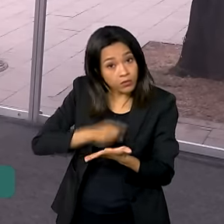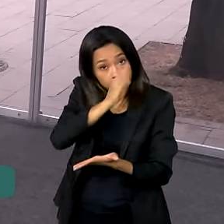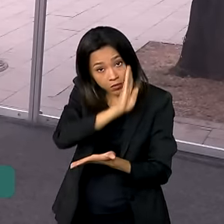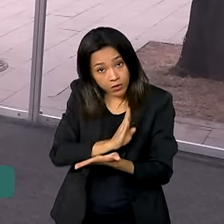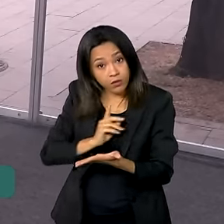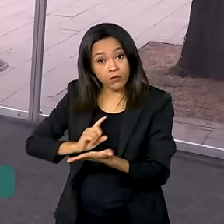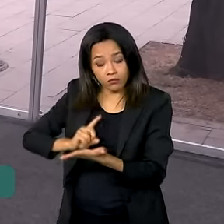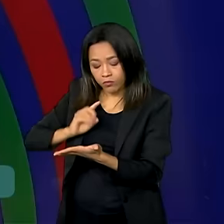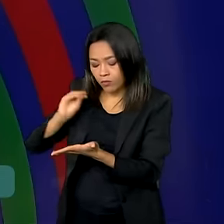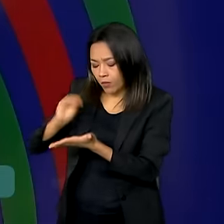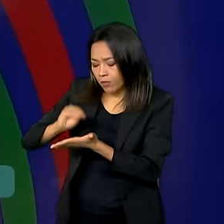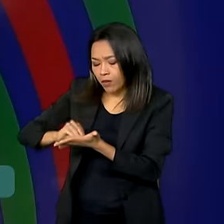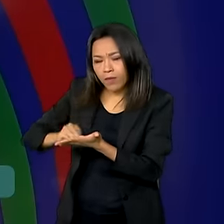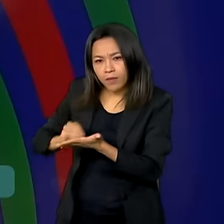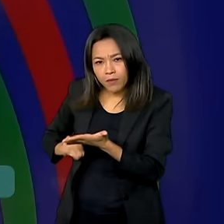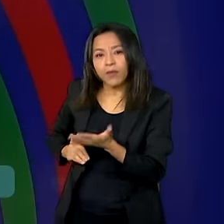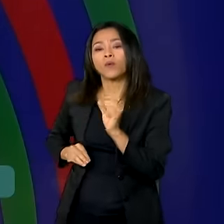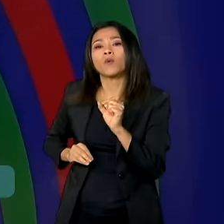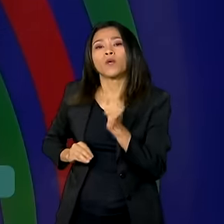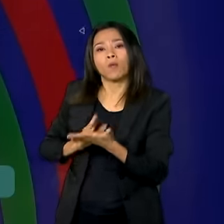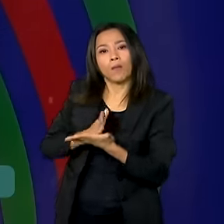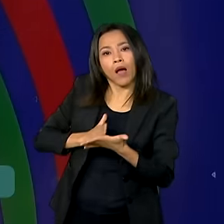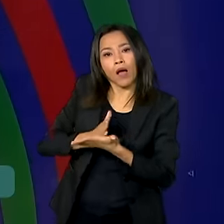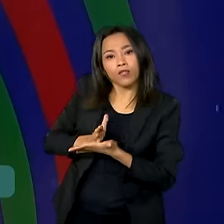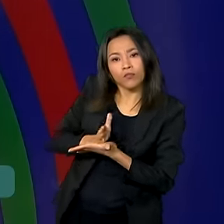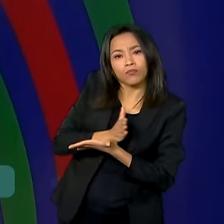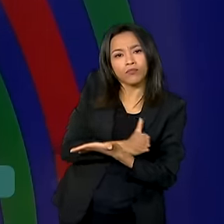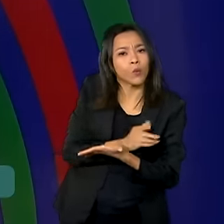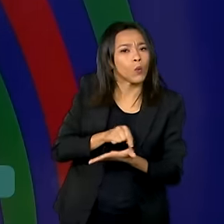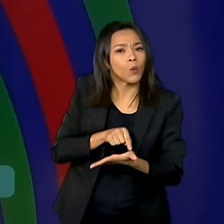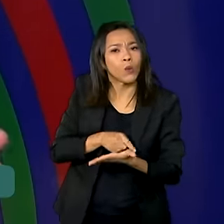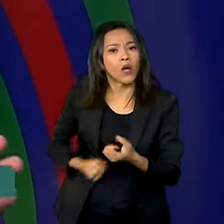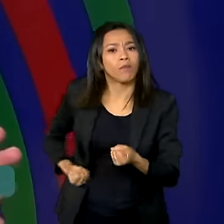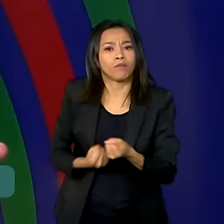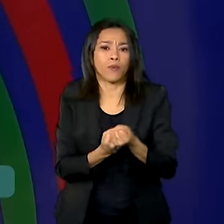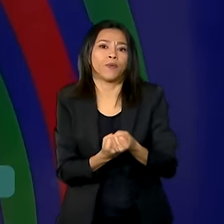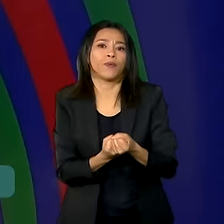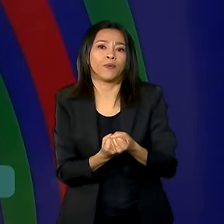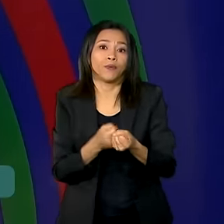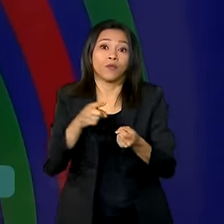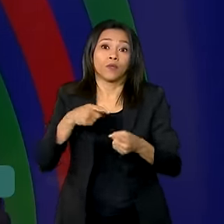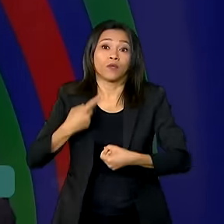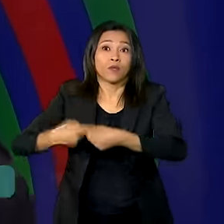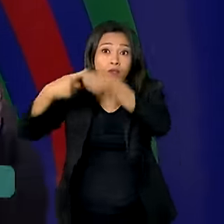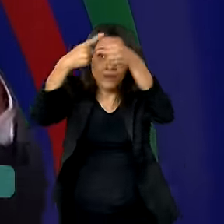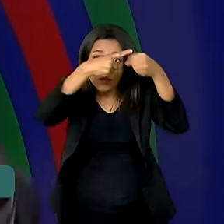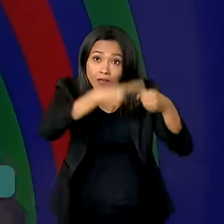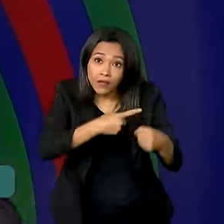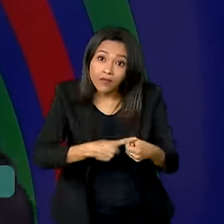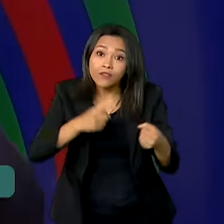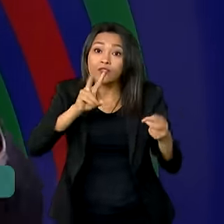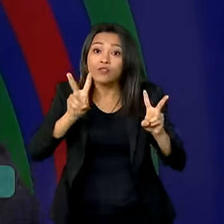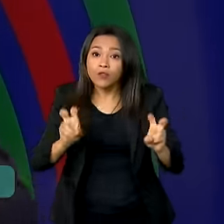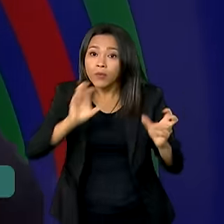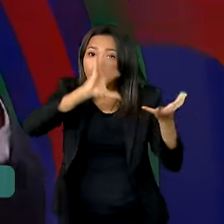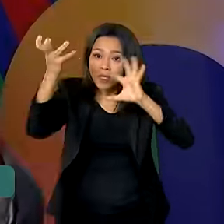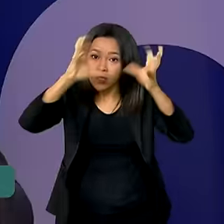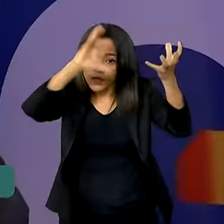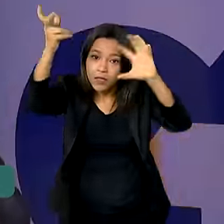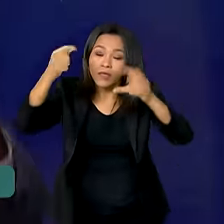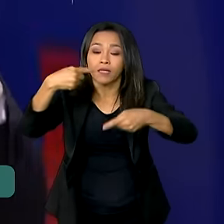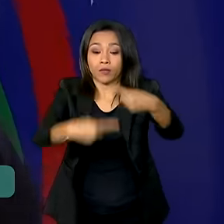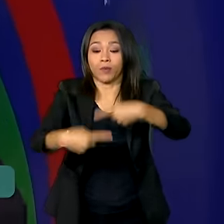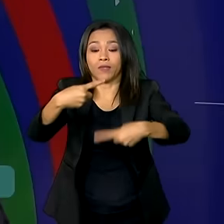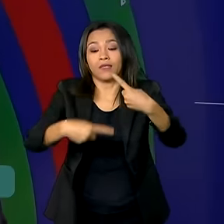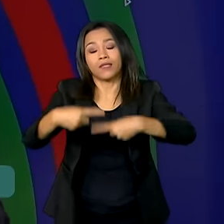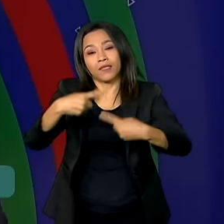nacionais determinados, uma parte da agenda em relação ao fortalecimento do federalismo climático, ou seja, que as políticas de enfrentamento das mudanças